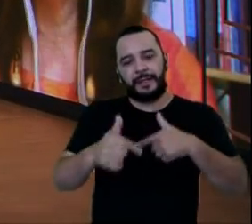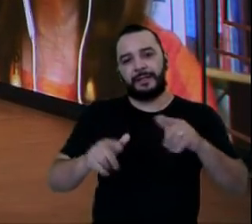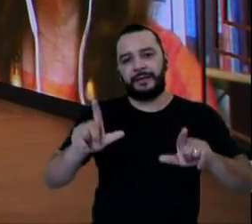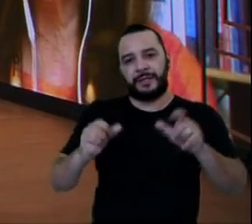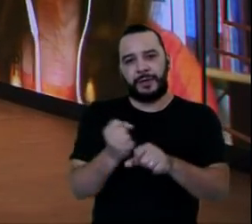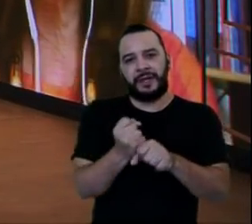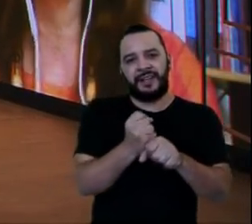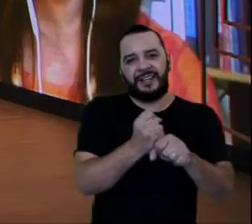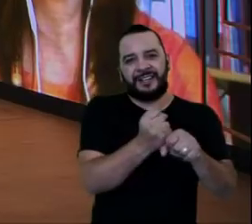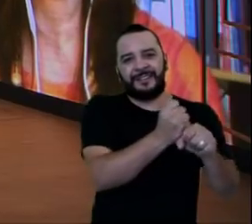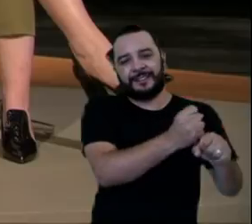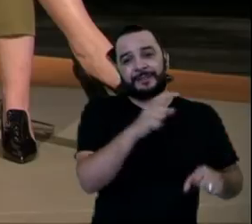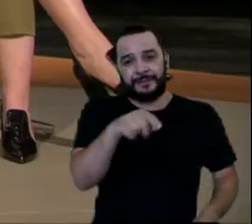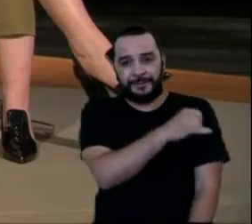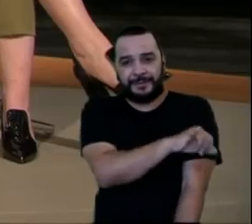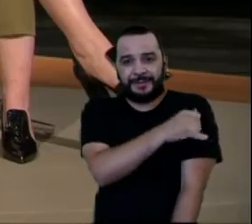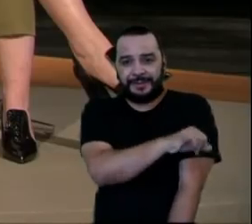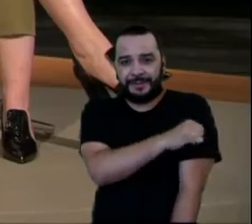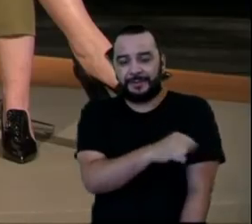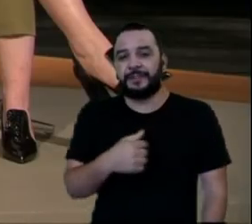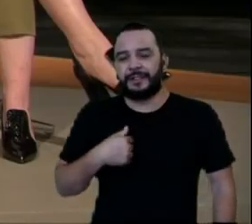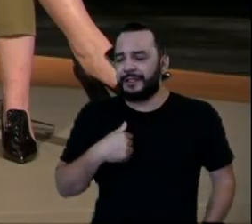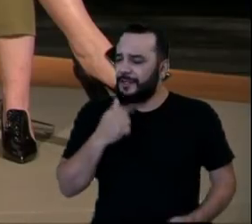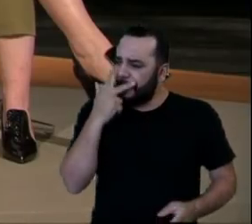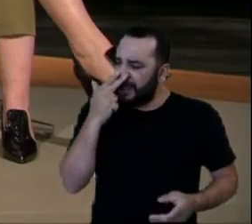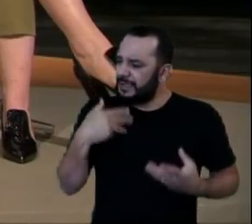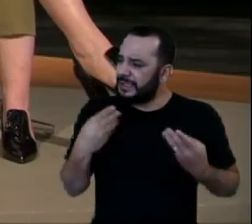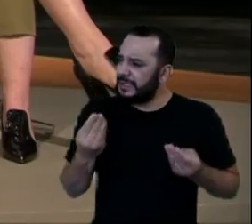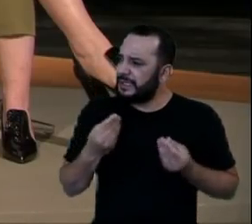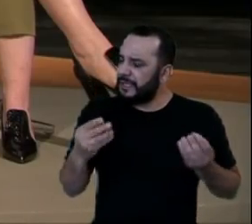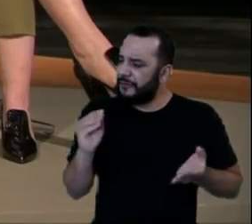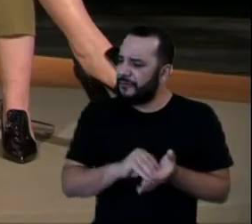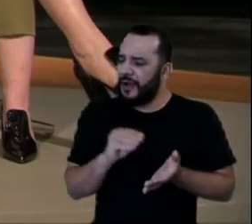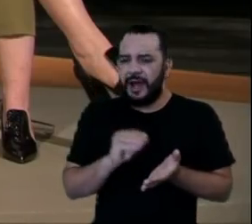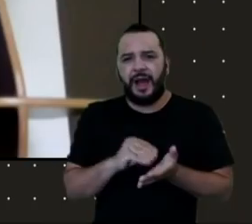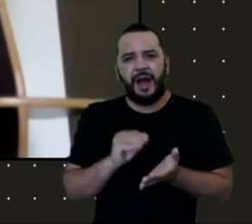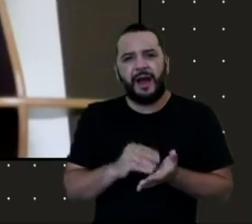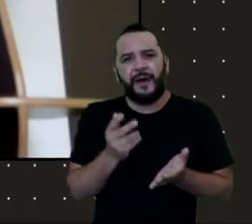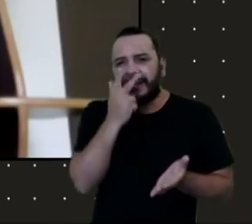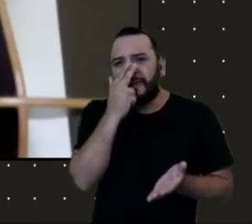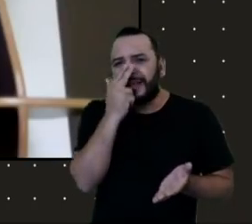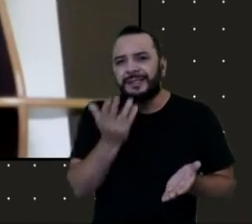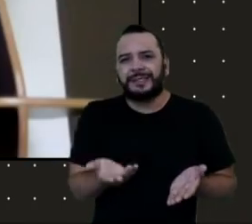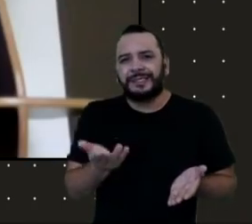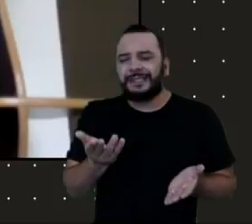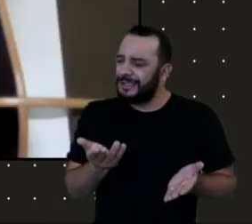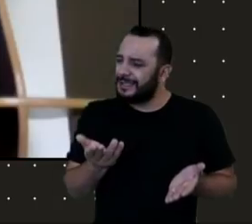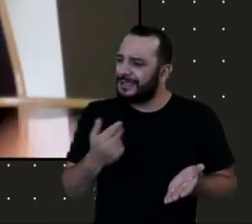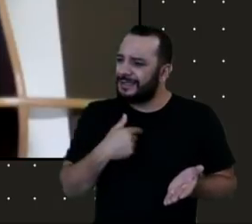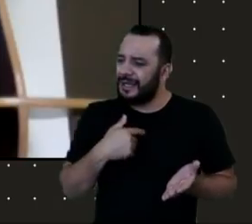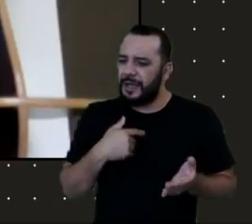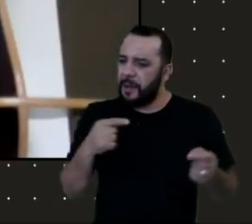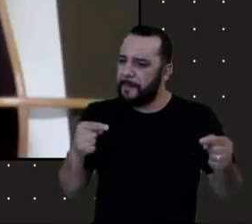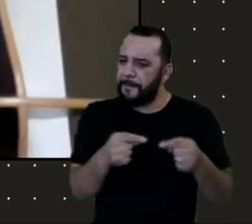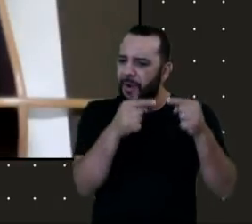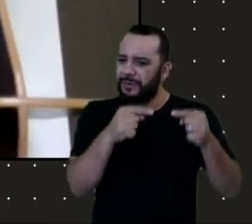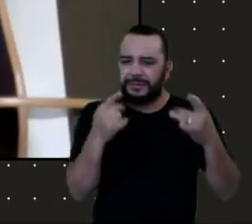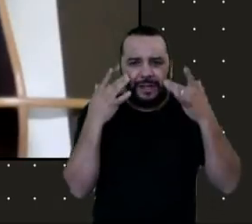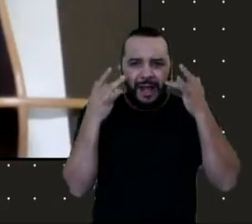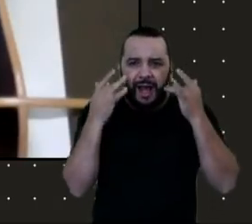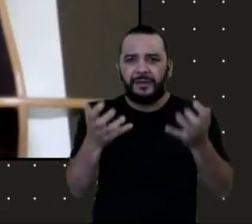nunca deixei de cantar, porque a música faz parte da minha vida. Quando eu vim para o Rio de Janeiro, eu vim muito nova, eu vim com 18 anos para o Rio de Janeiro,